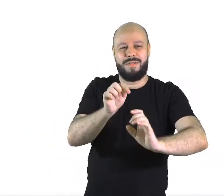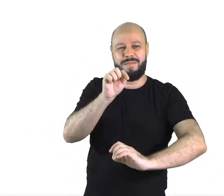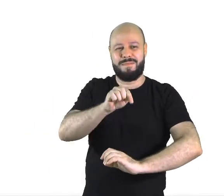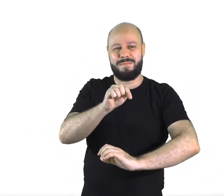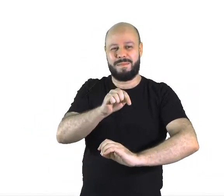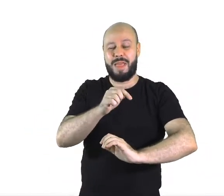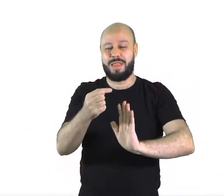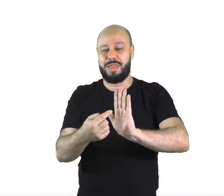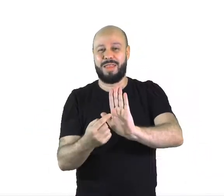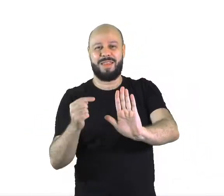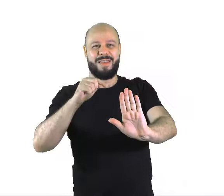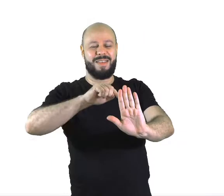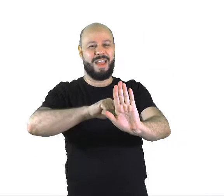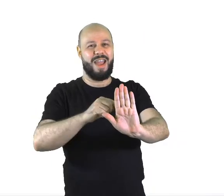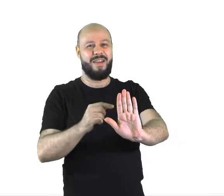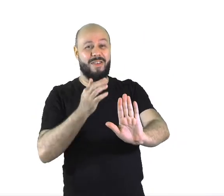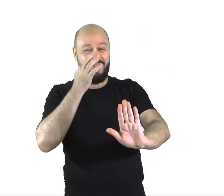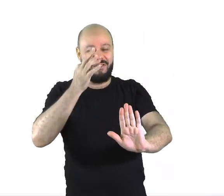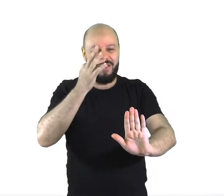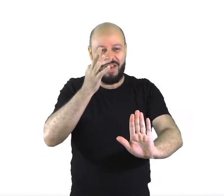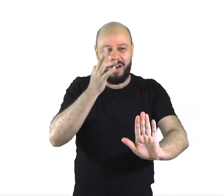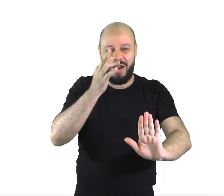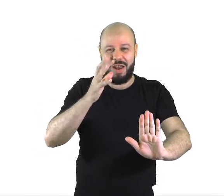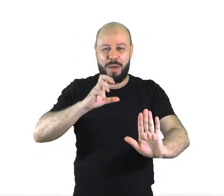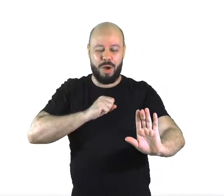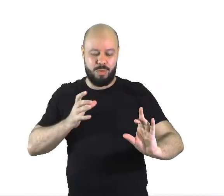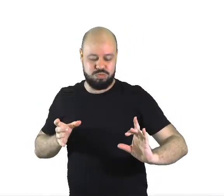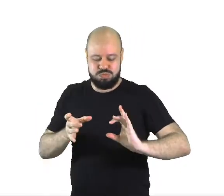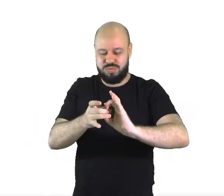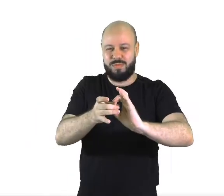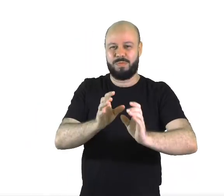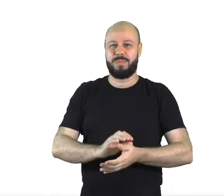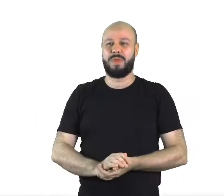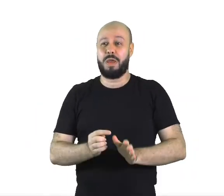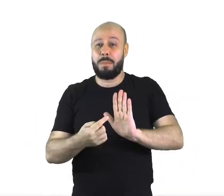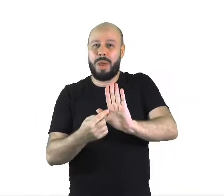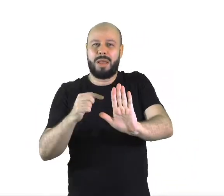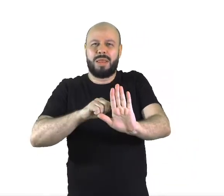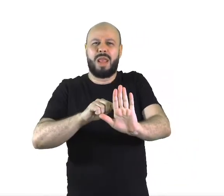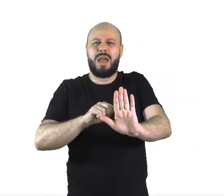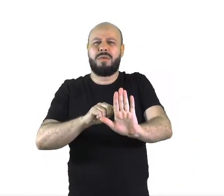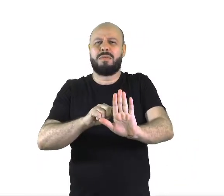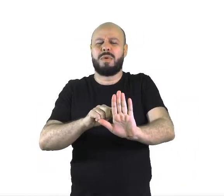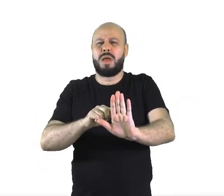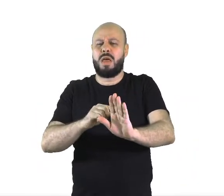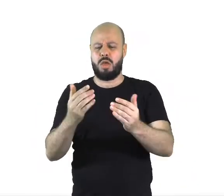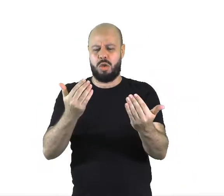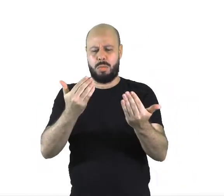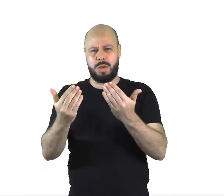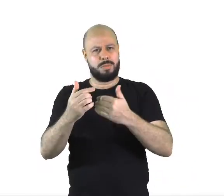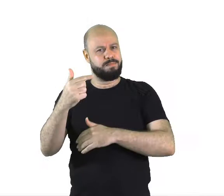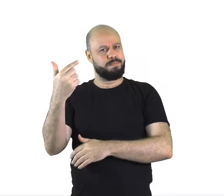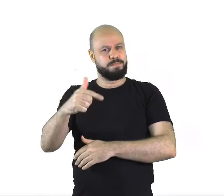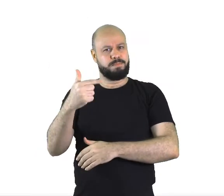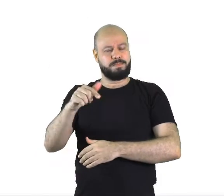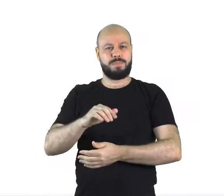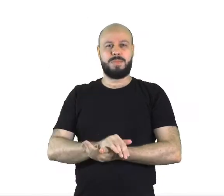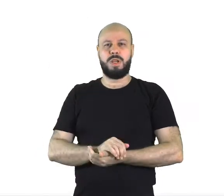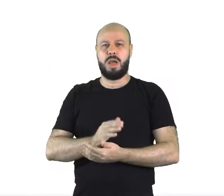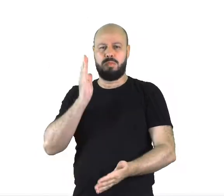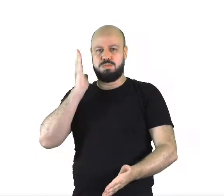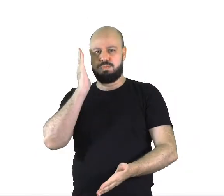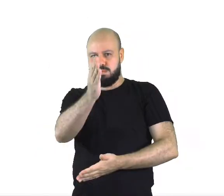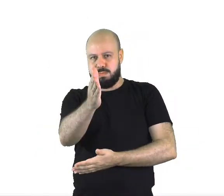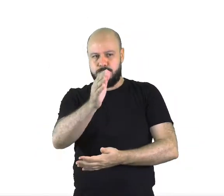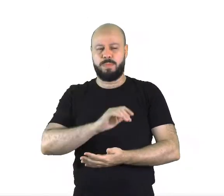E vocês observem que na metáfora não tem nenhuma expressão comparativa. Vai direto, ó,